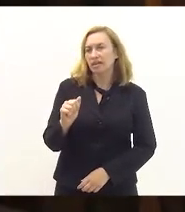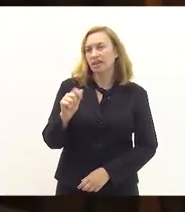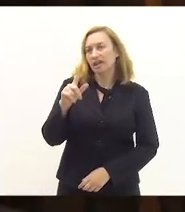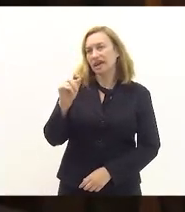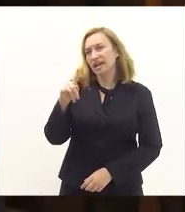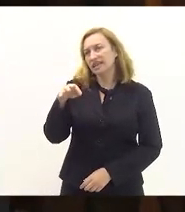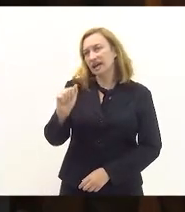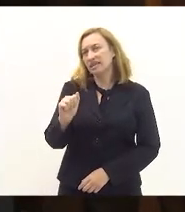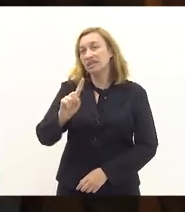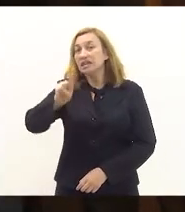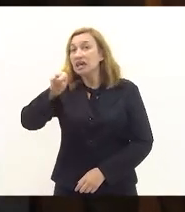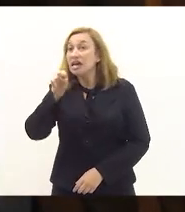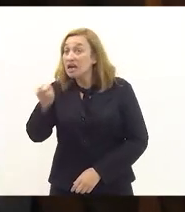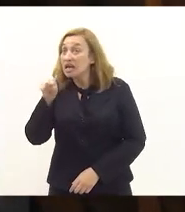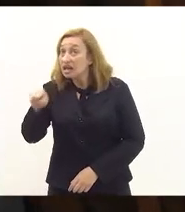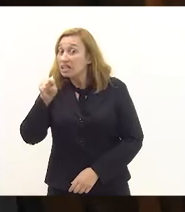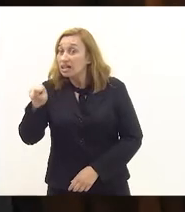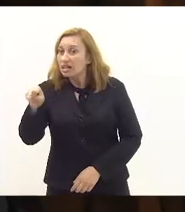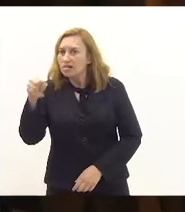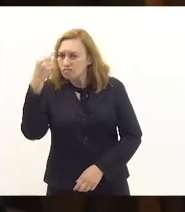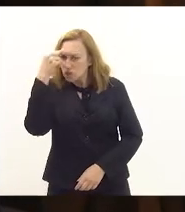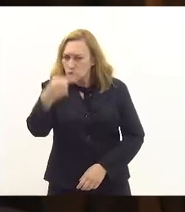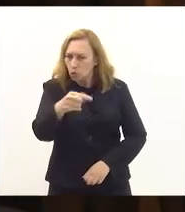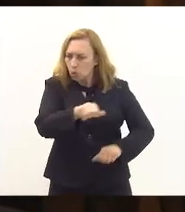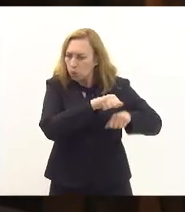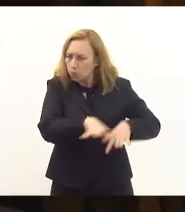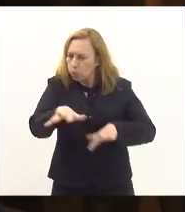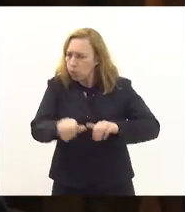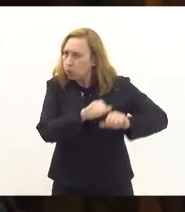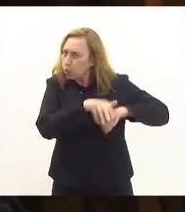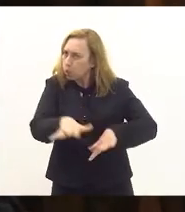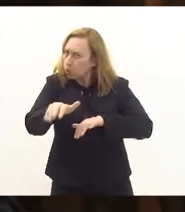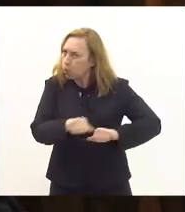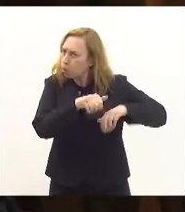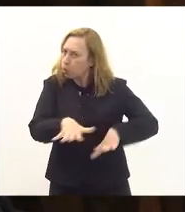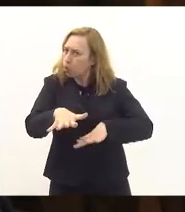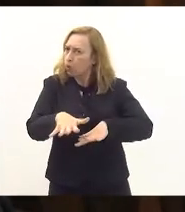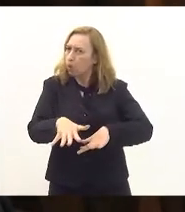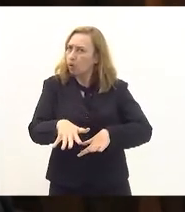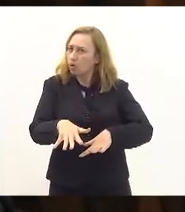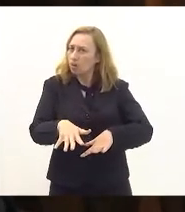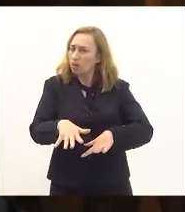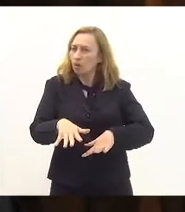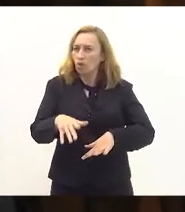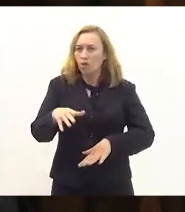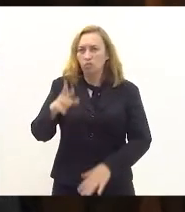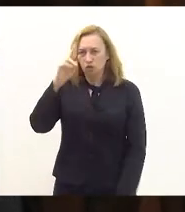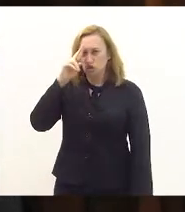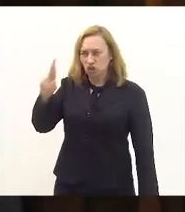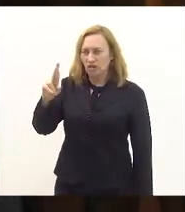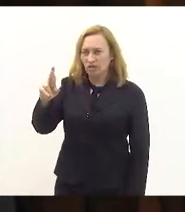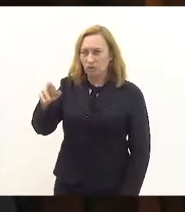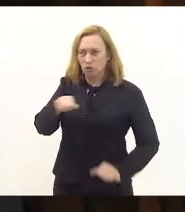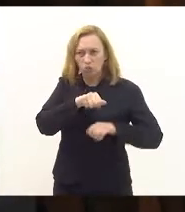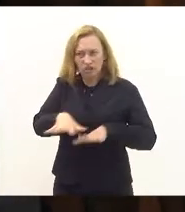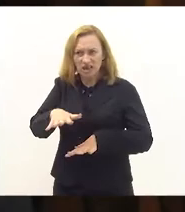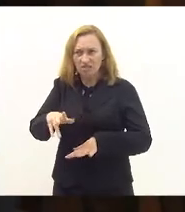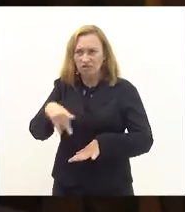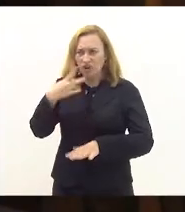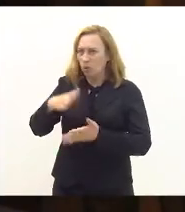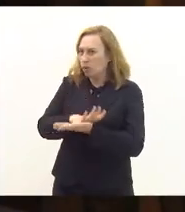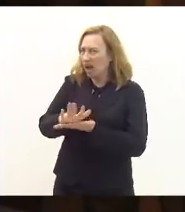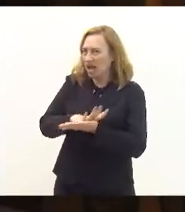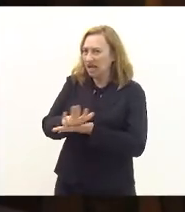E ele ali, ele comandou o exército, enquanto o comandante do terceiro exército não se manifestava. Ele ligava